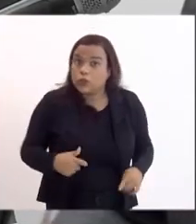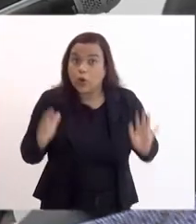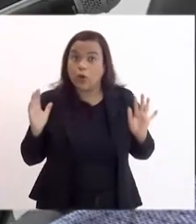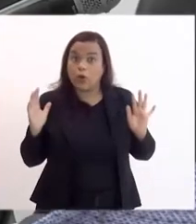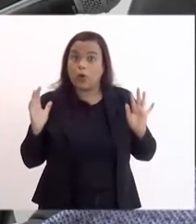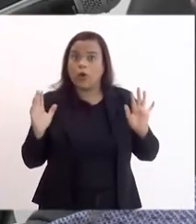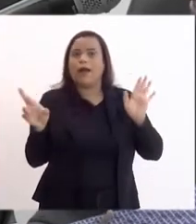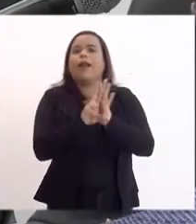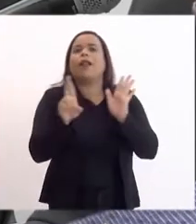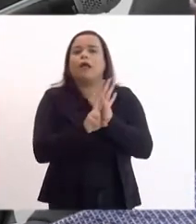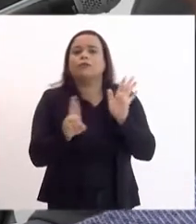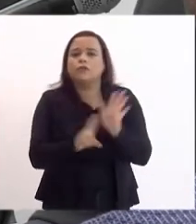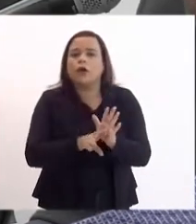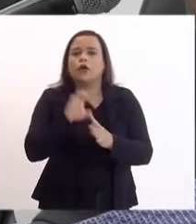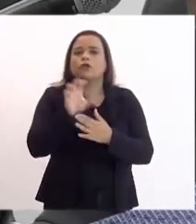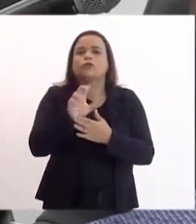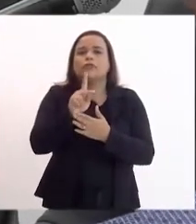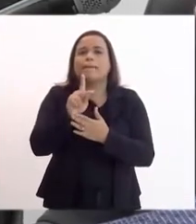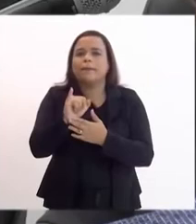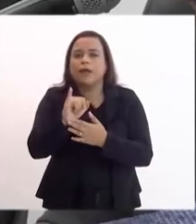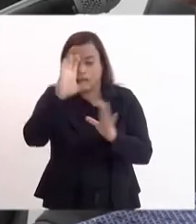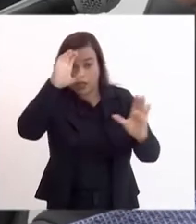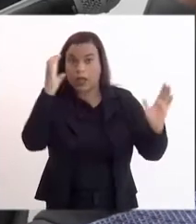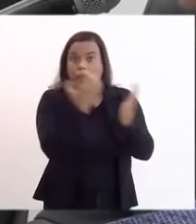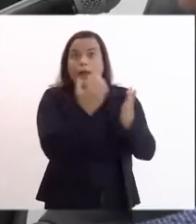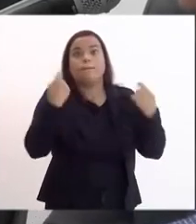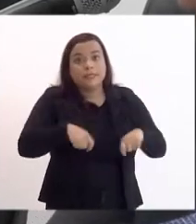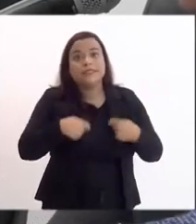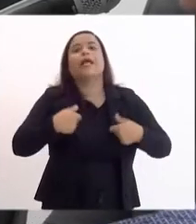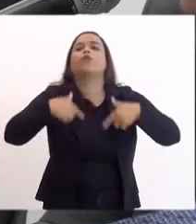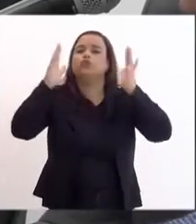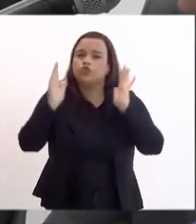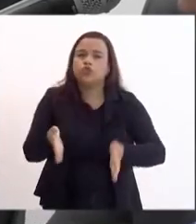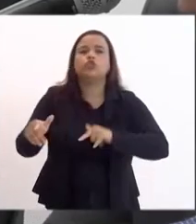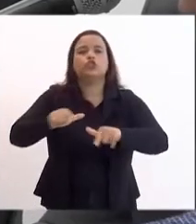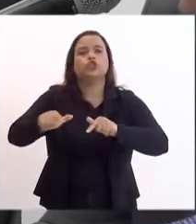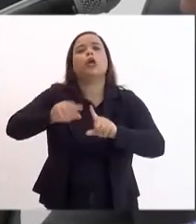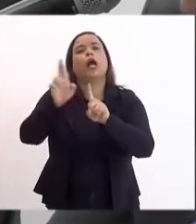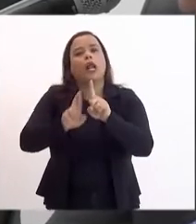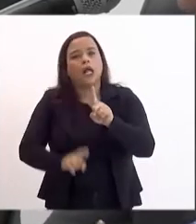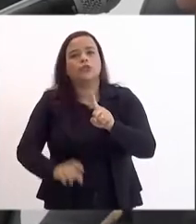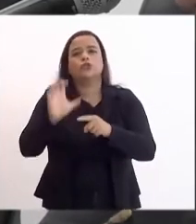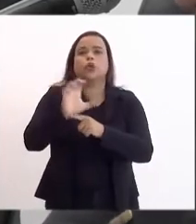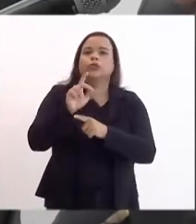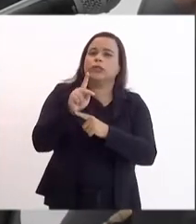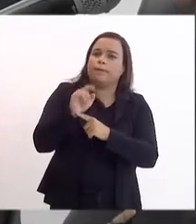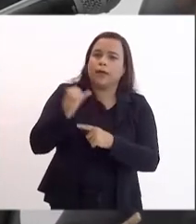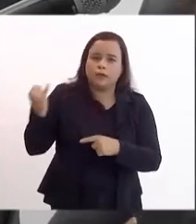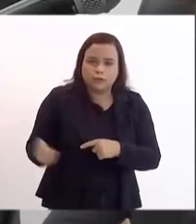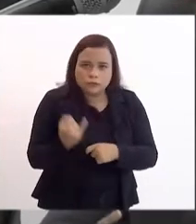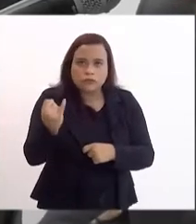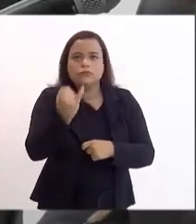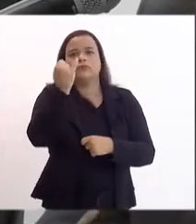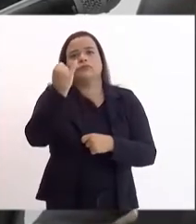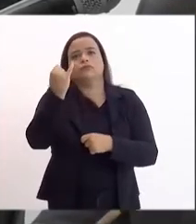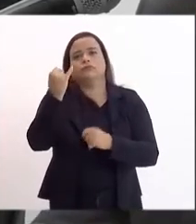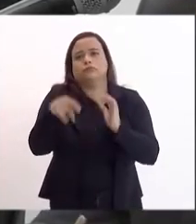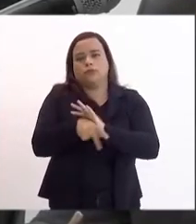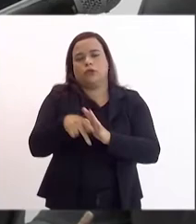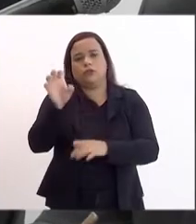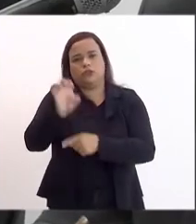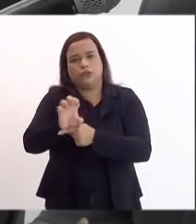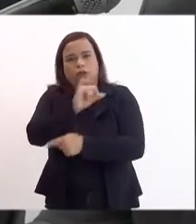Relatório de CPI tem que ser respeitado. Eu fui relator de uma CPI fundamental e importante para o Estado do Rio de Janeiro,